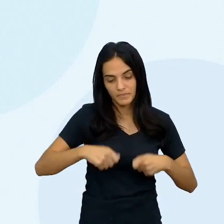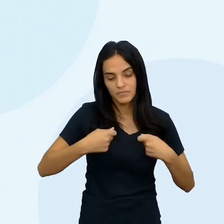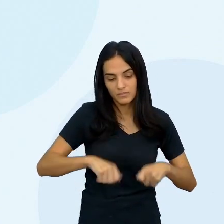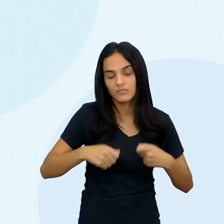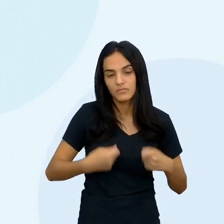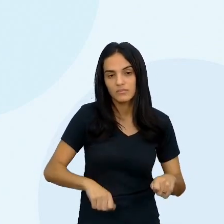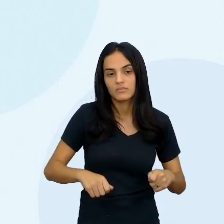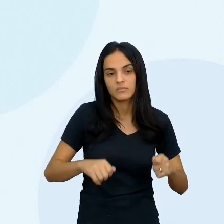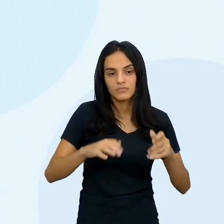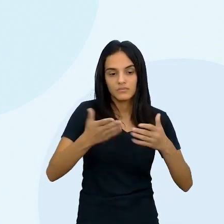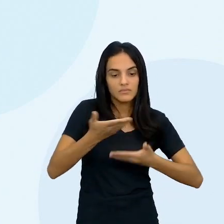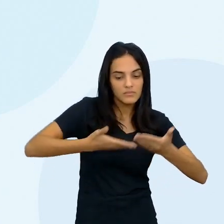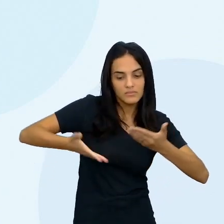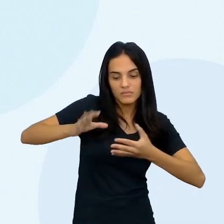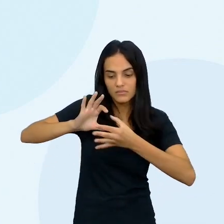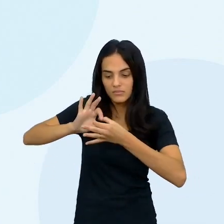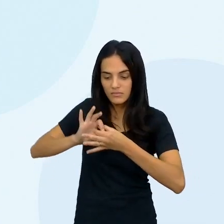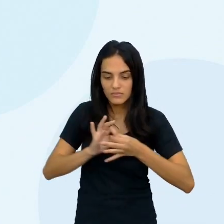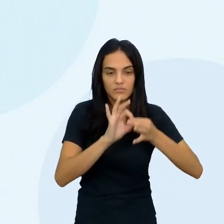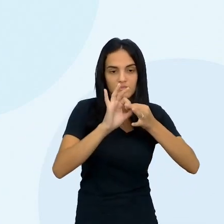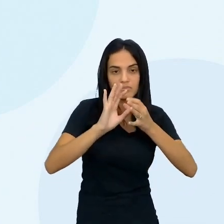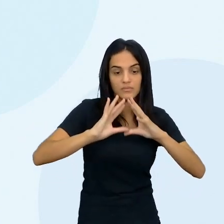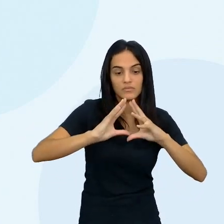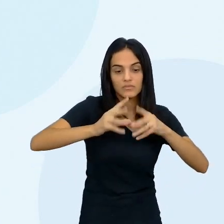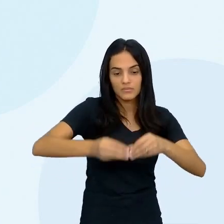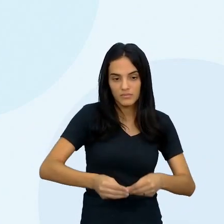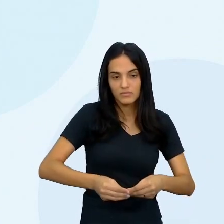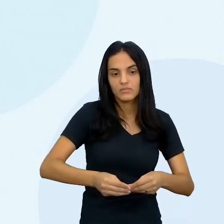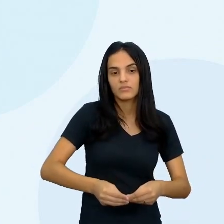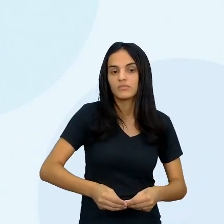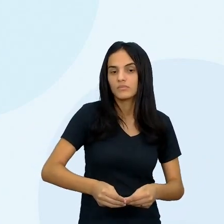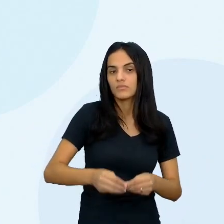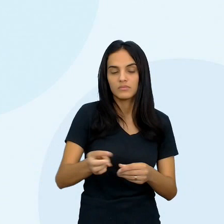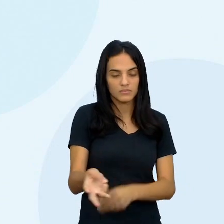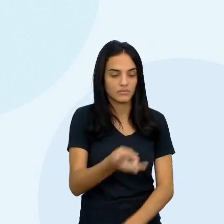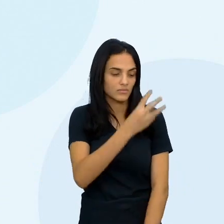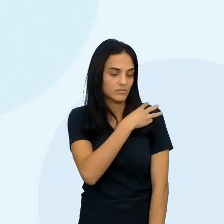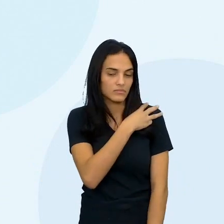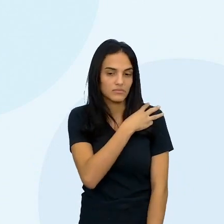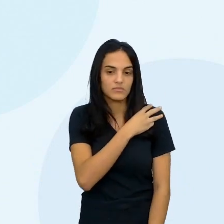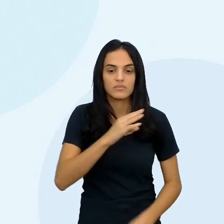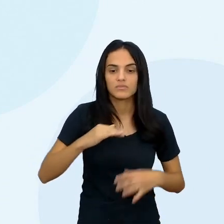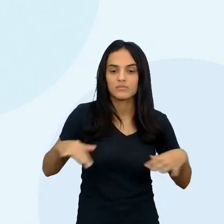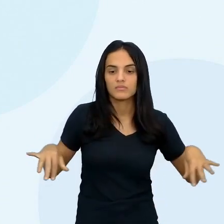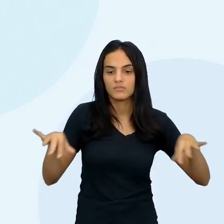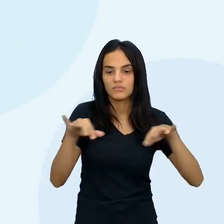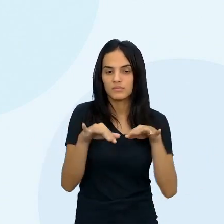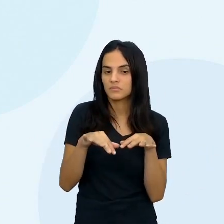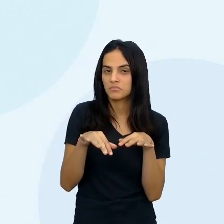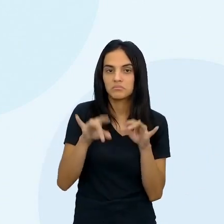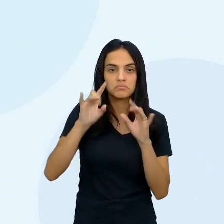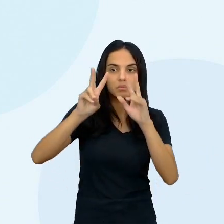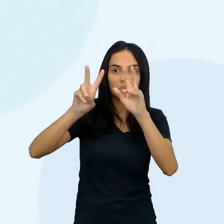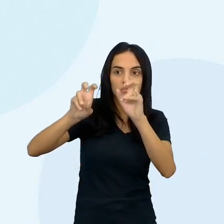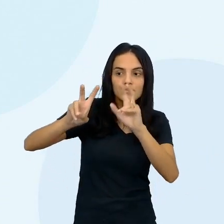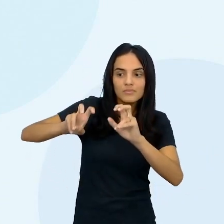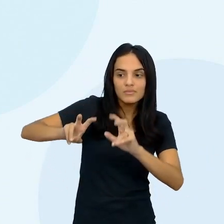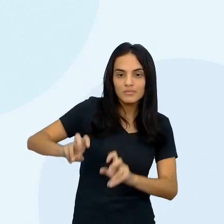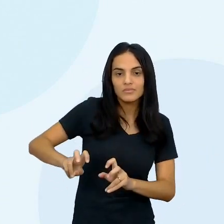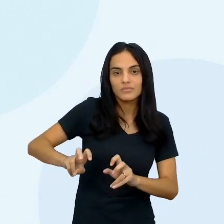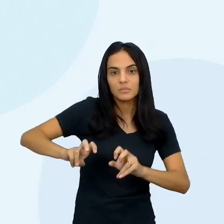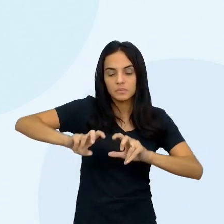de articular durante todo o ensino médio e todas as dimensões de forma